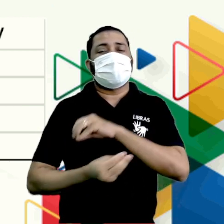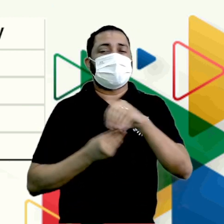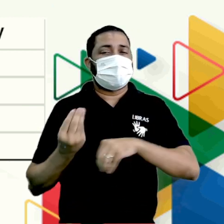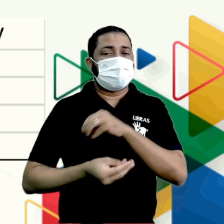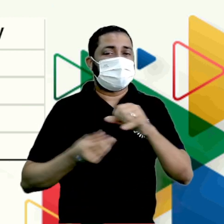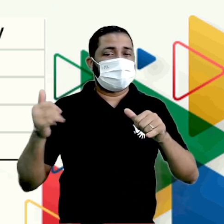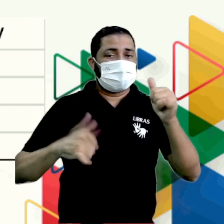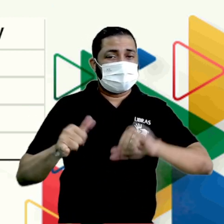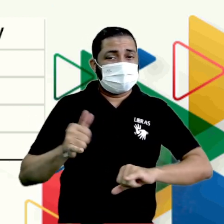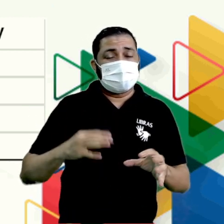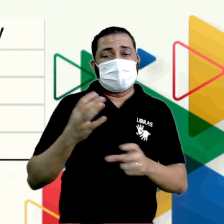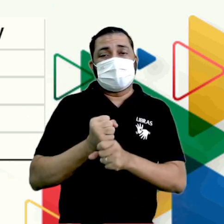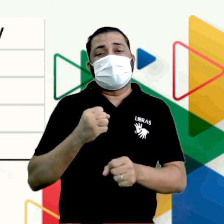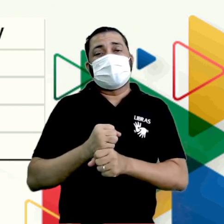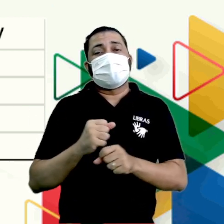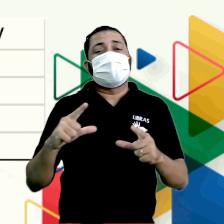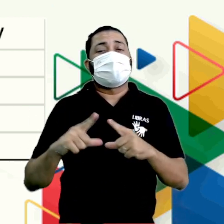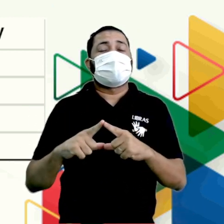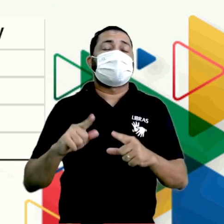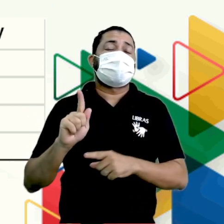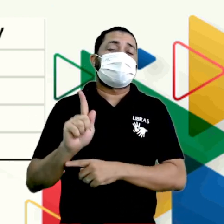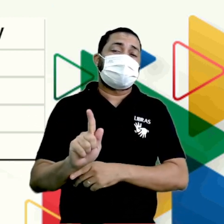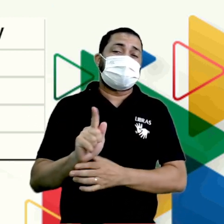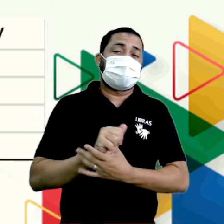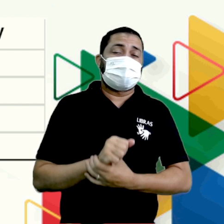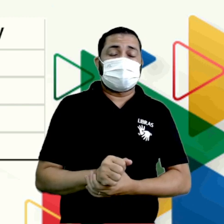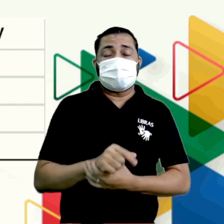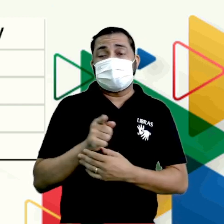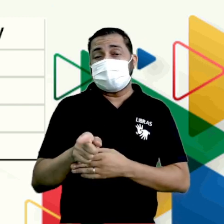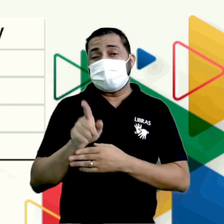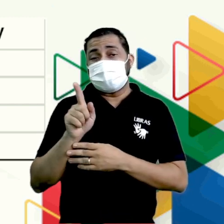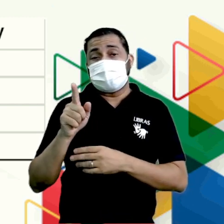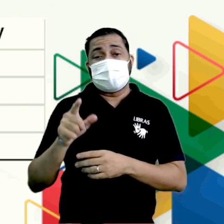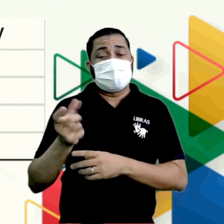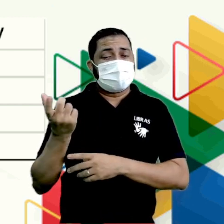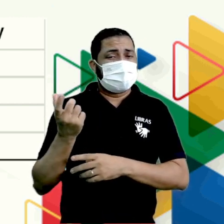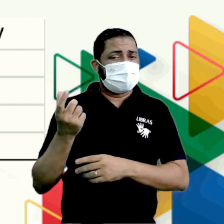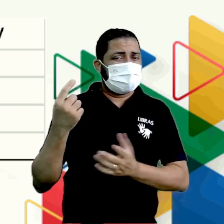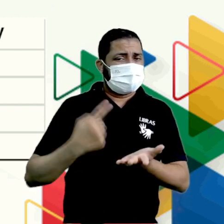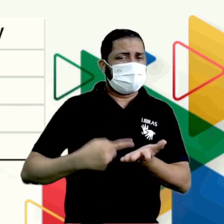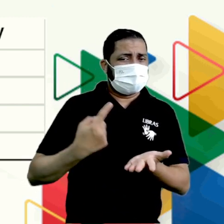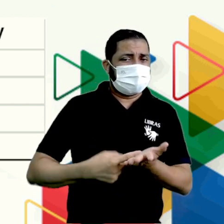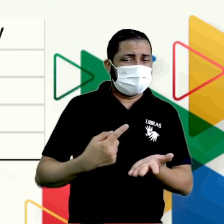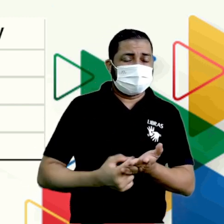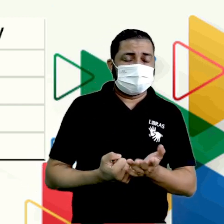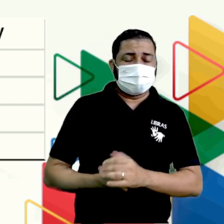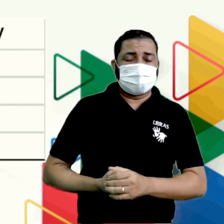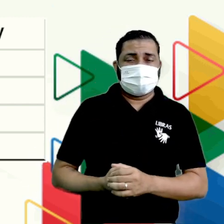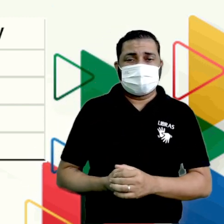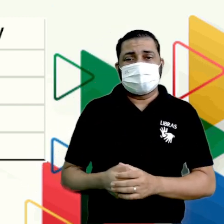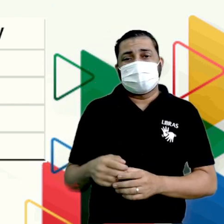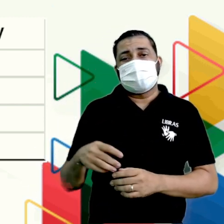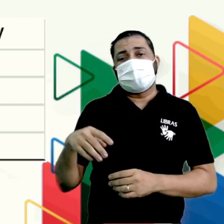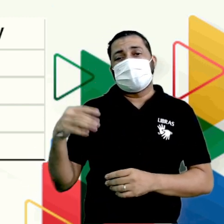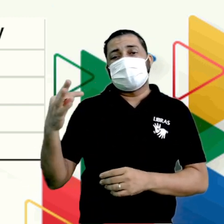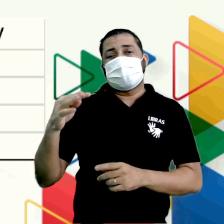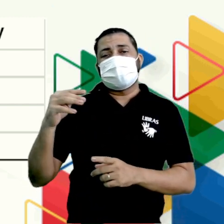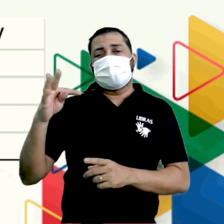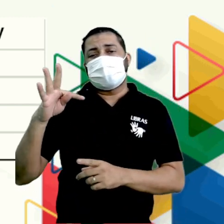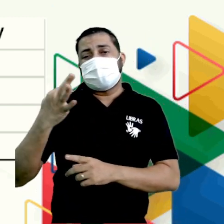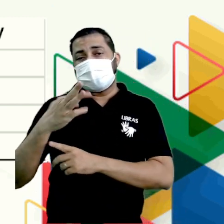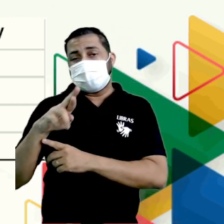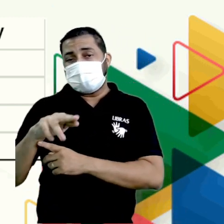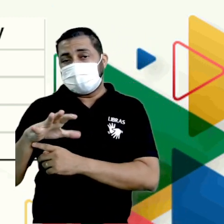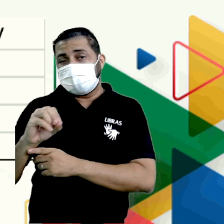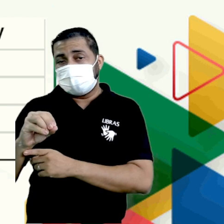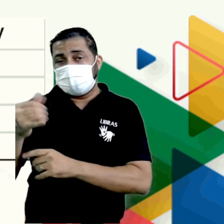é calculada por um ΔG. O ΔG é o que determina, do ponto de vista termoquímico ou termodinâmico,